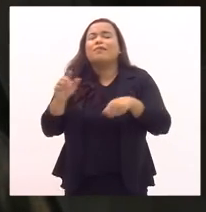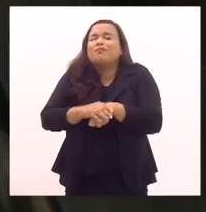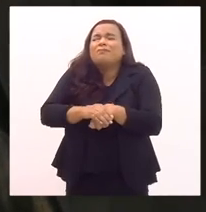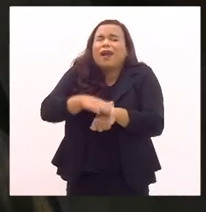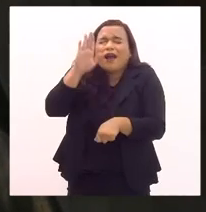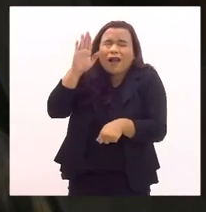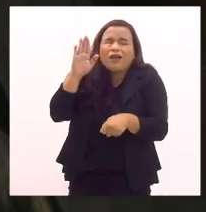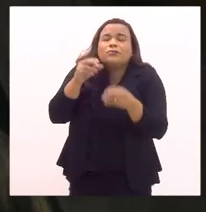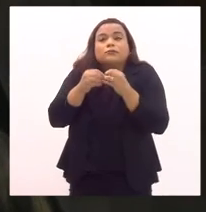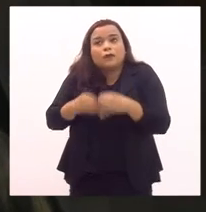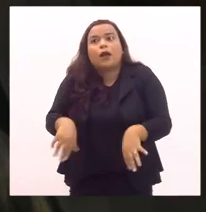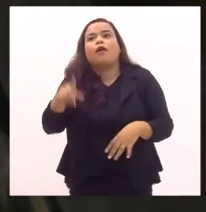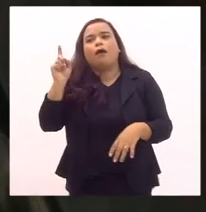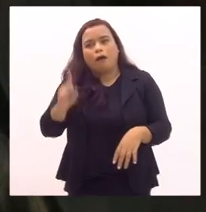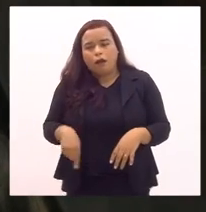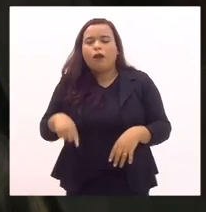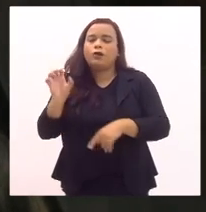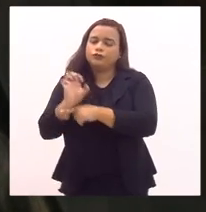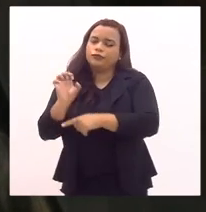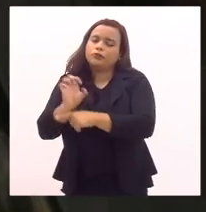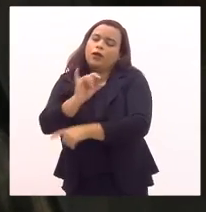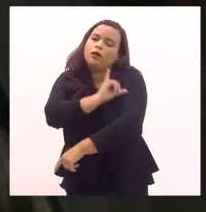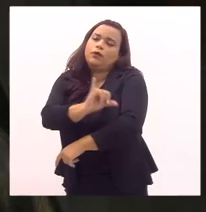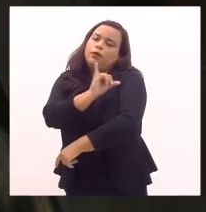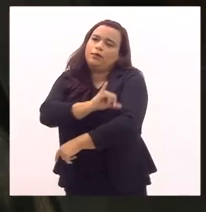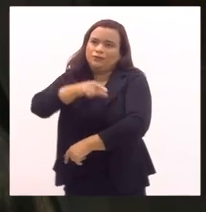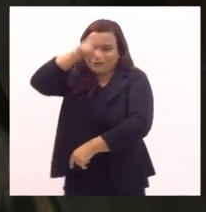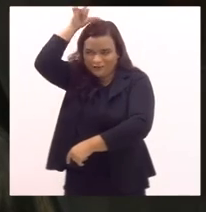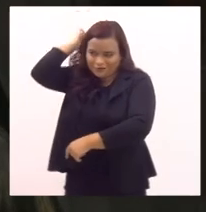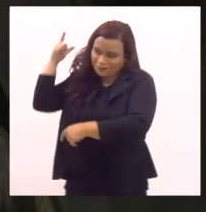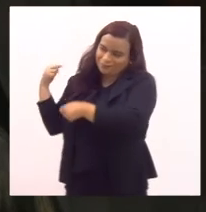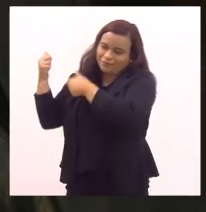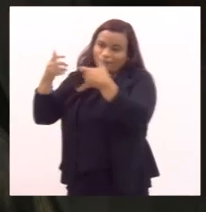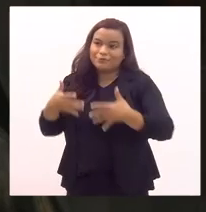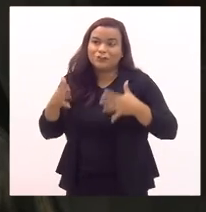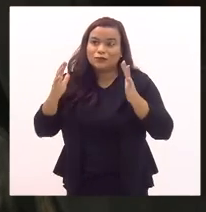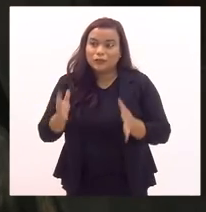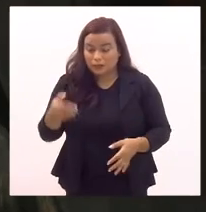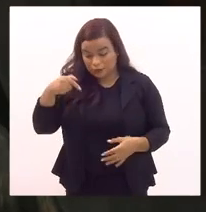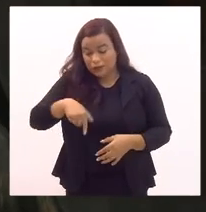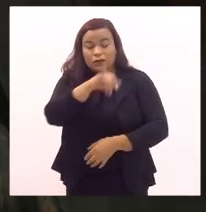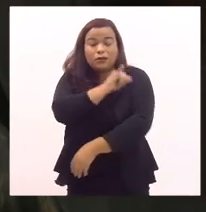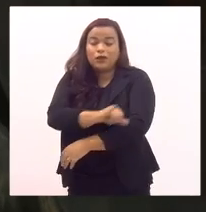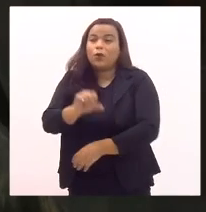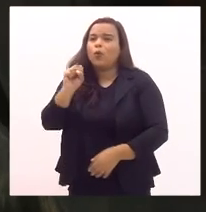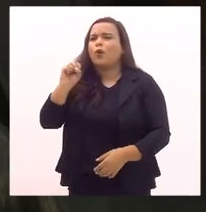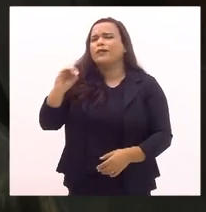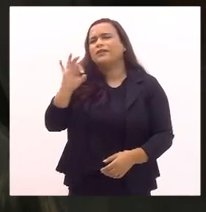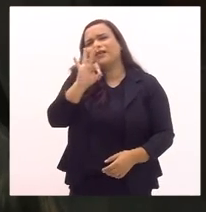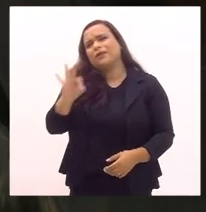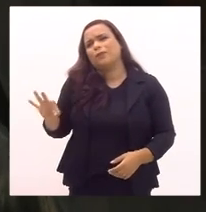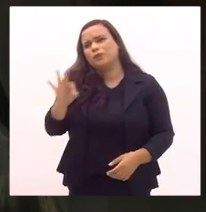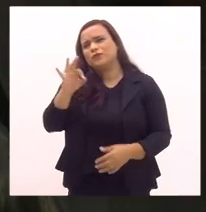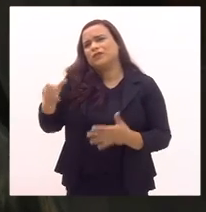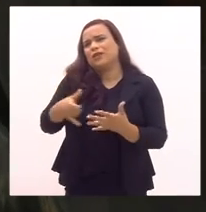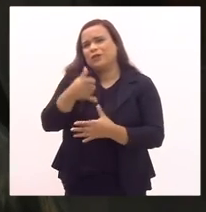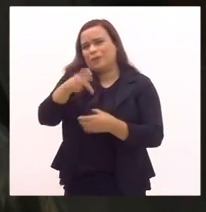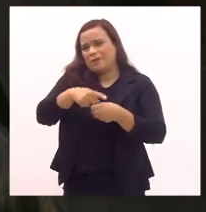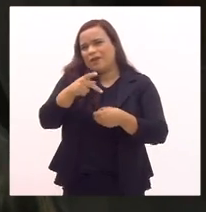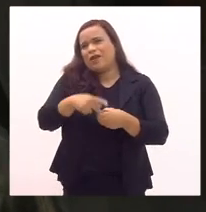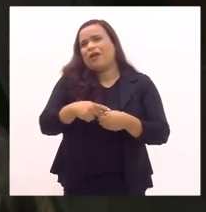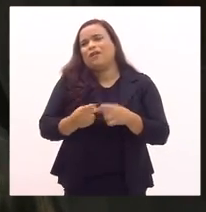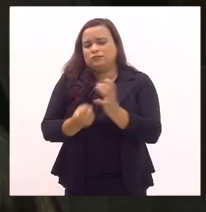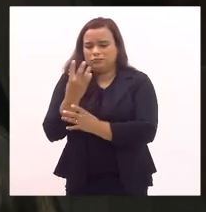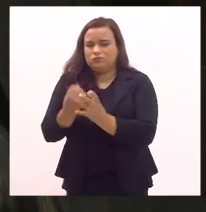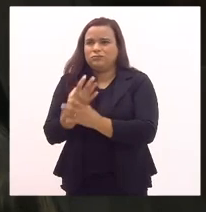o estado do Rio de Janeiro Como já disse o escola aqui produz oitenta por cento do óleo não refinado praticamente nada vai